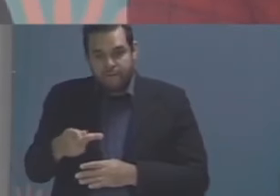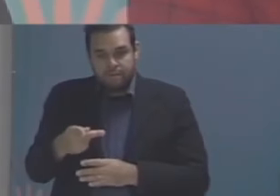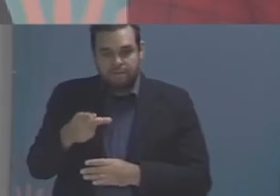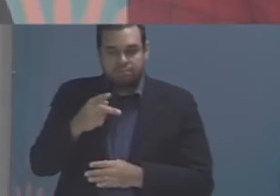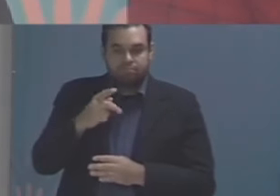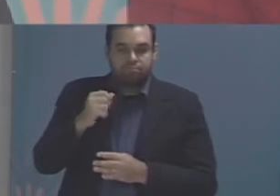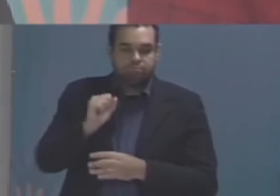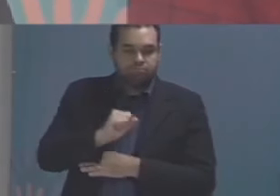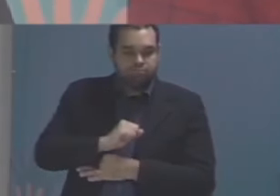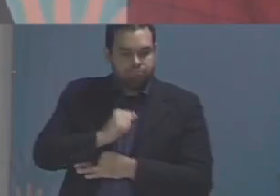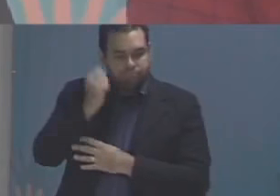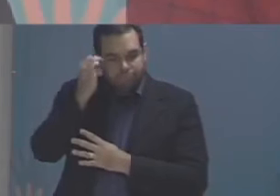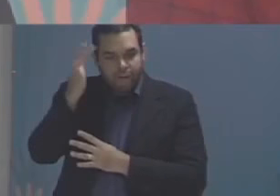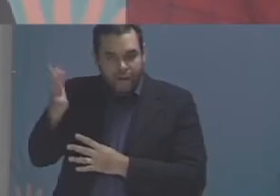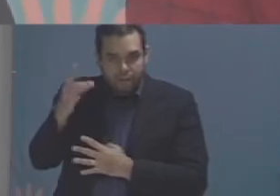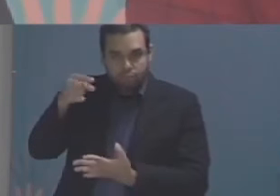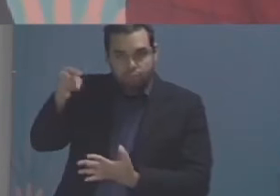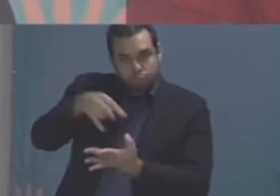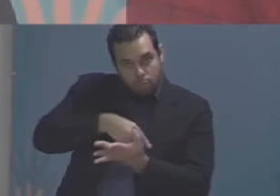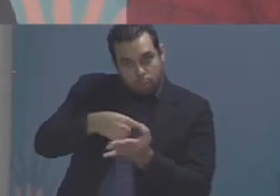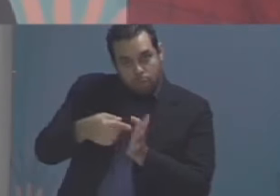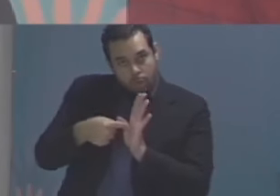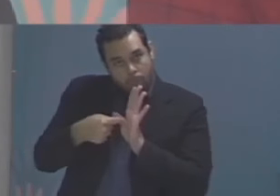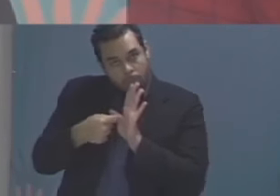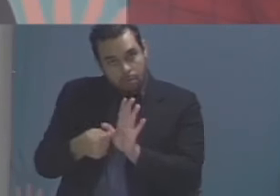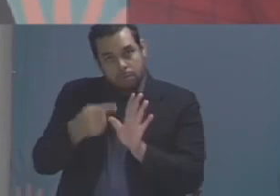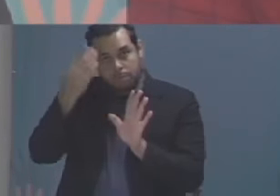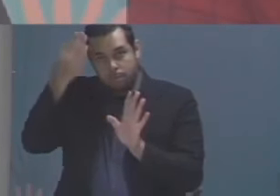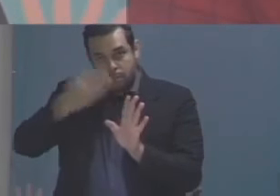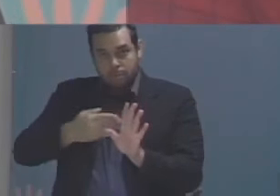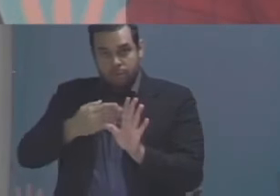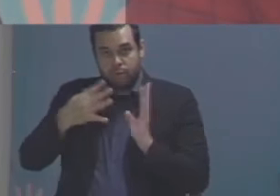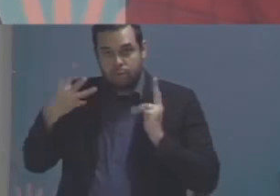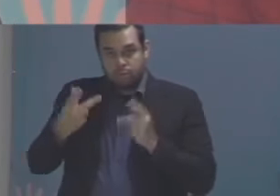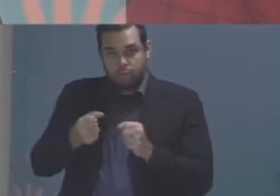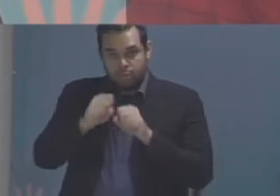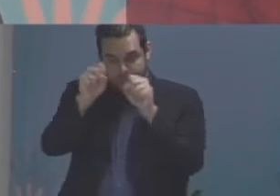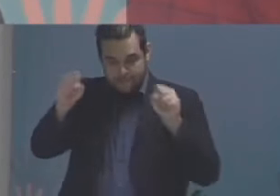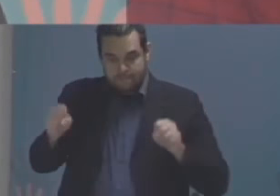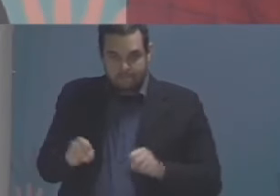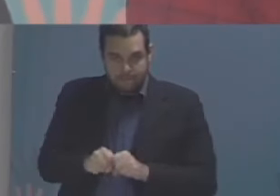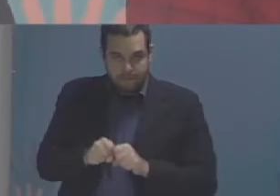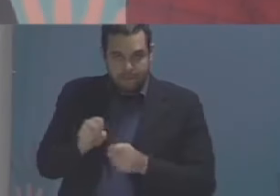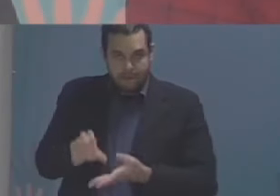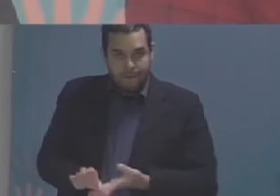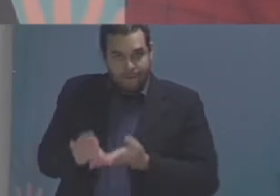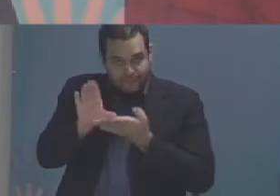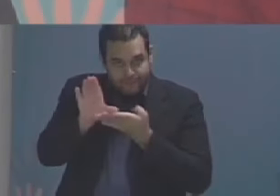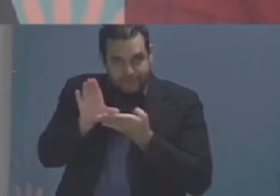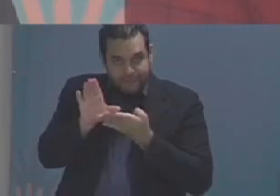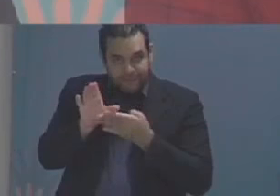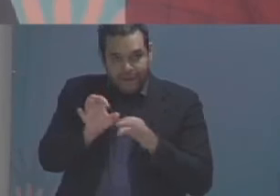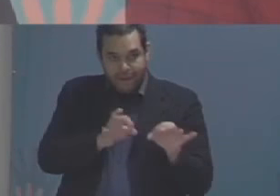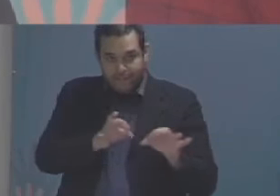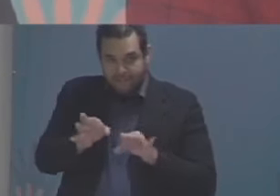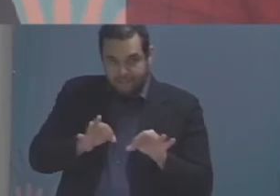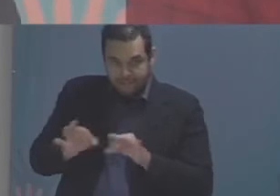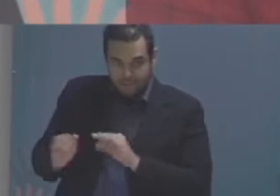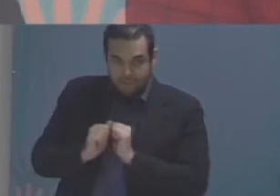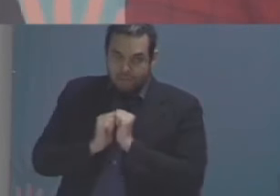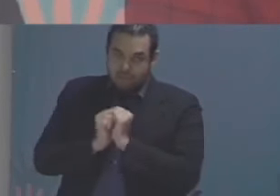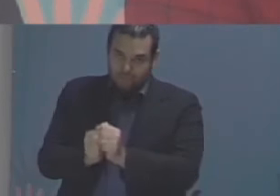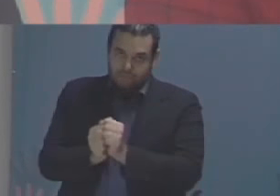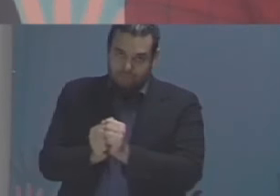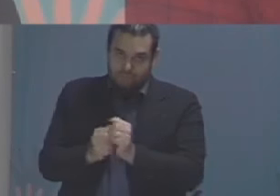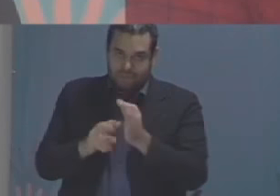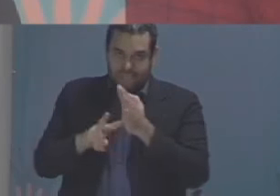bem didática, documental, mostrando tudo o que foi feito pelo sistema conselhos em articulação com o movimento sindical.